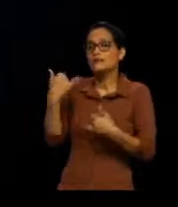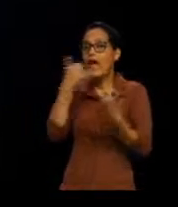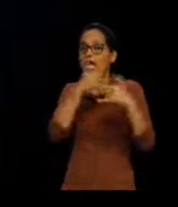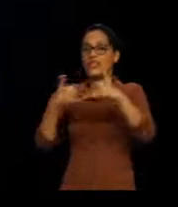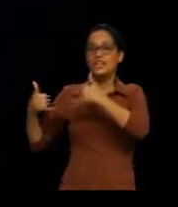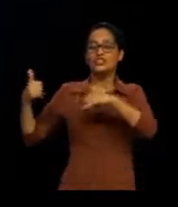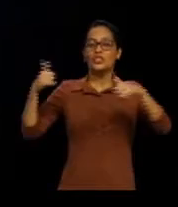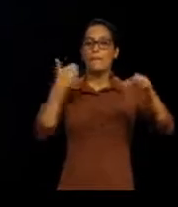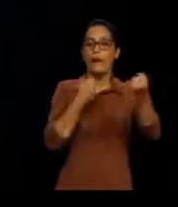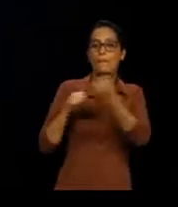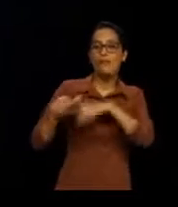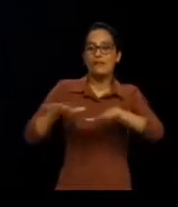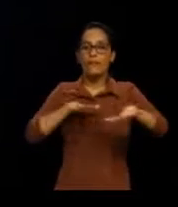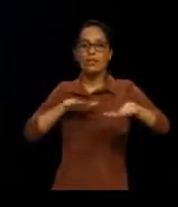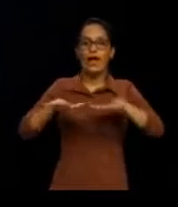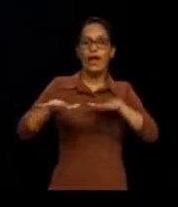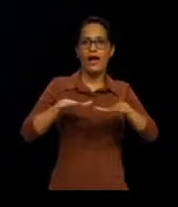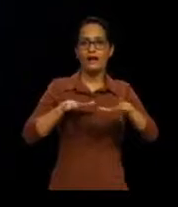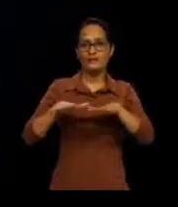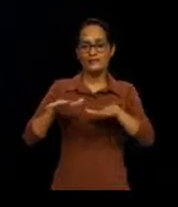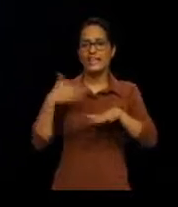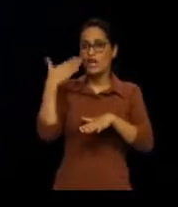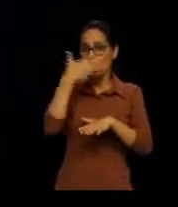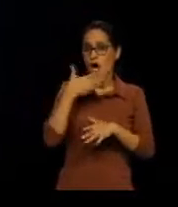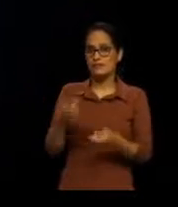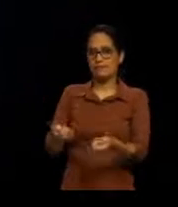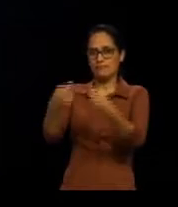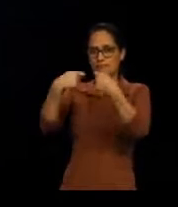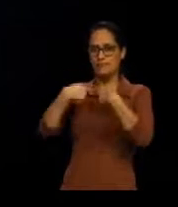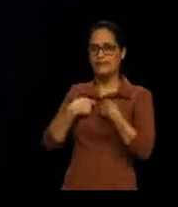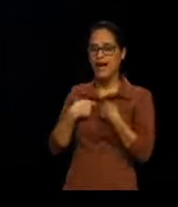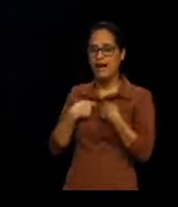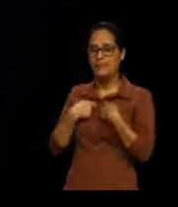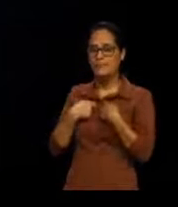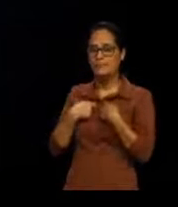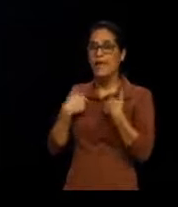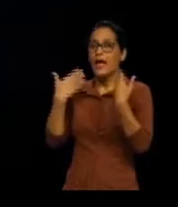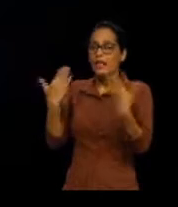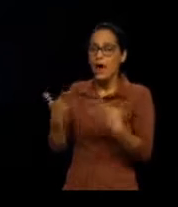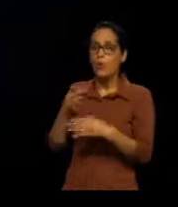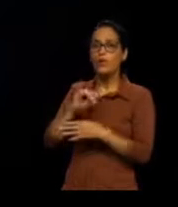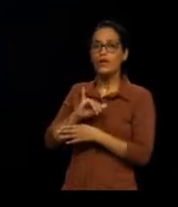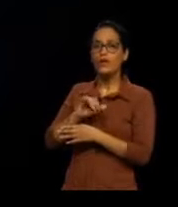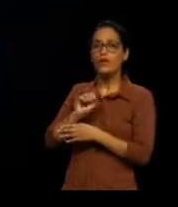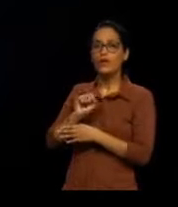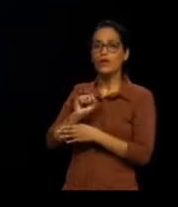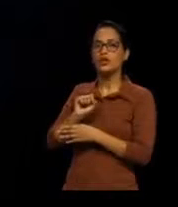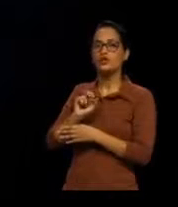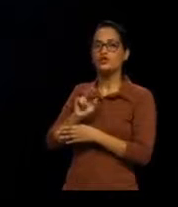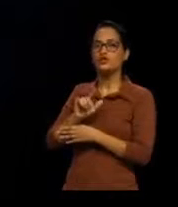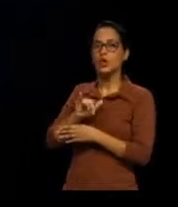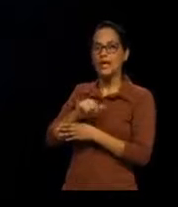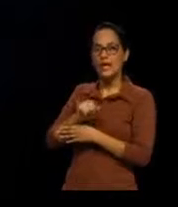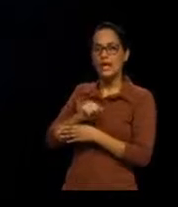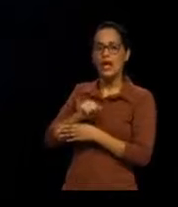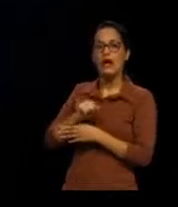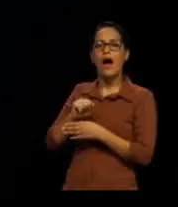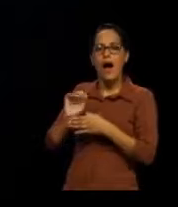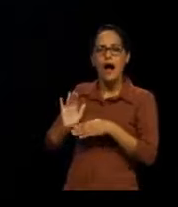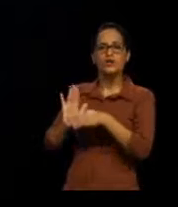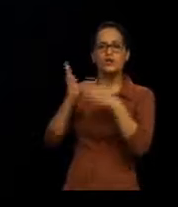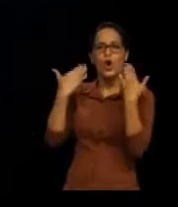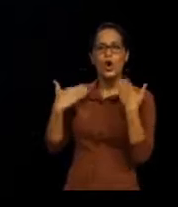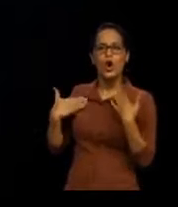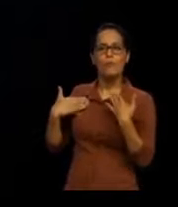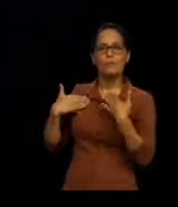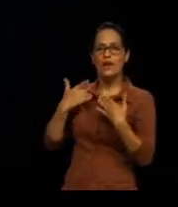nossa base para a gente ter energia. Então, a insulina, ela vai o quê? Transportar essa glicose. Feito